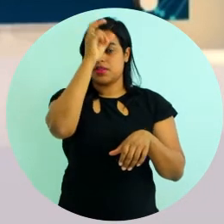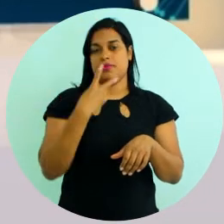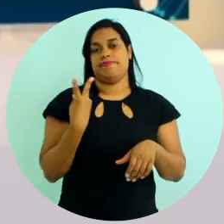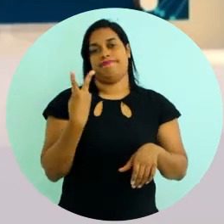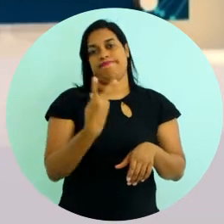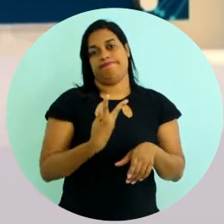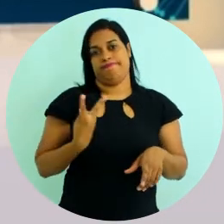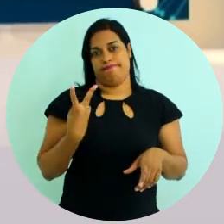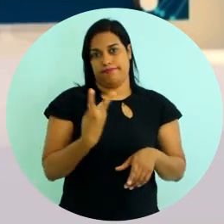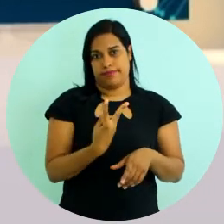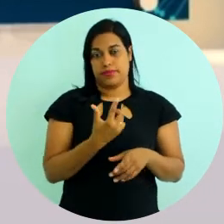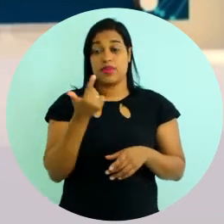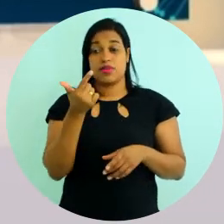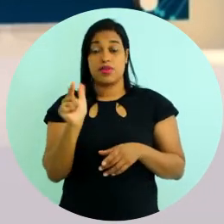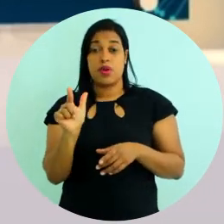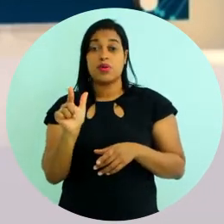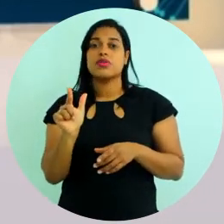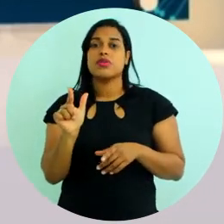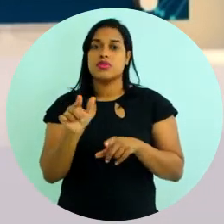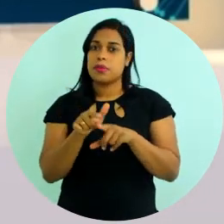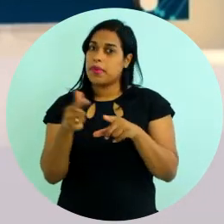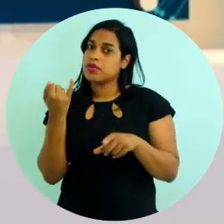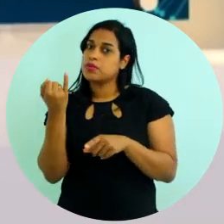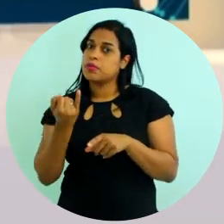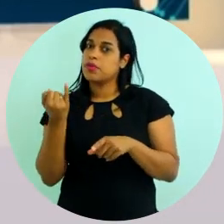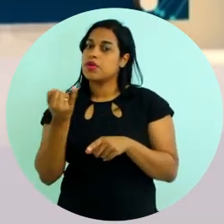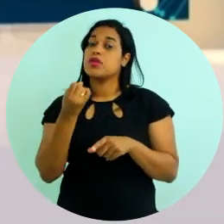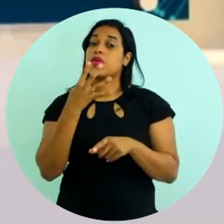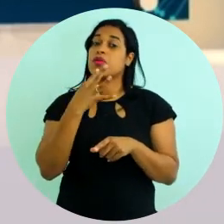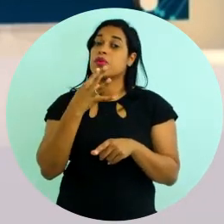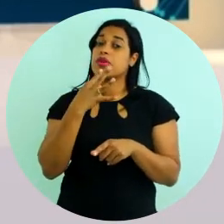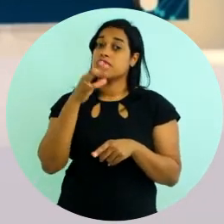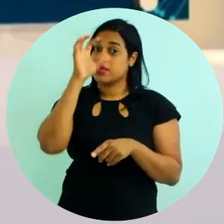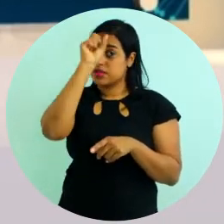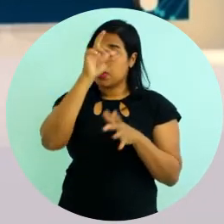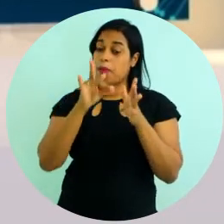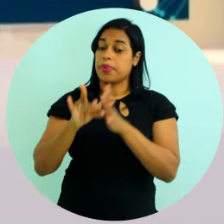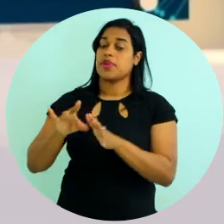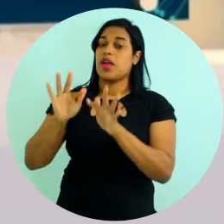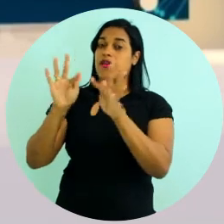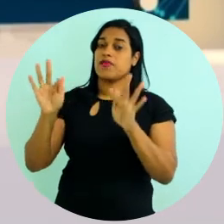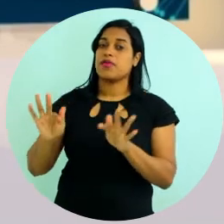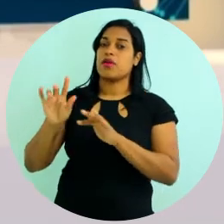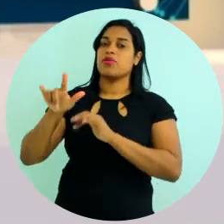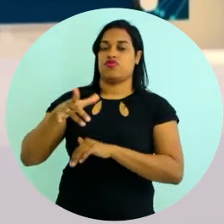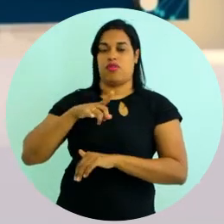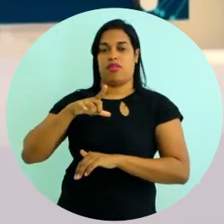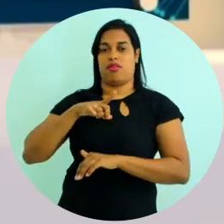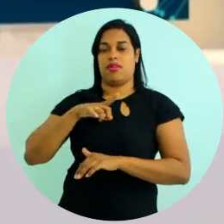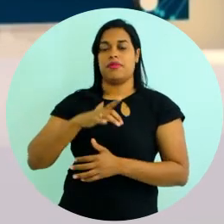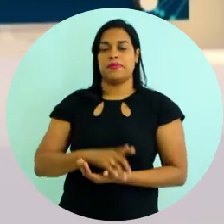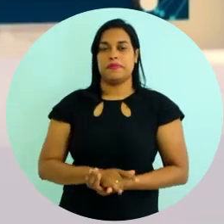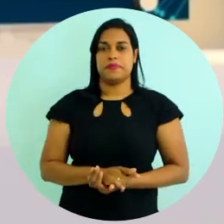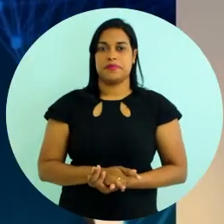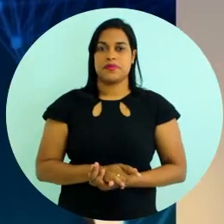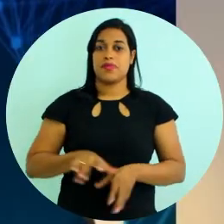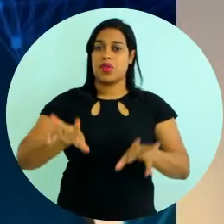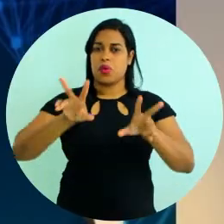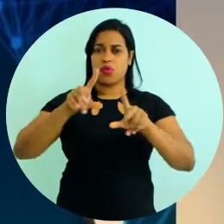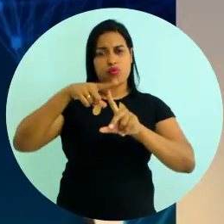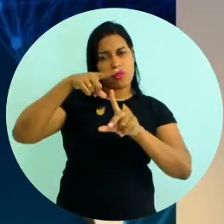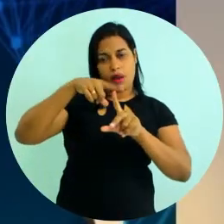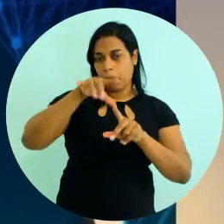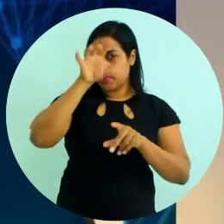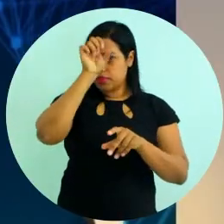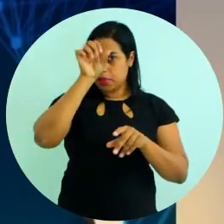aprendizagens muito valorizadas. Em outras áreas, o mais importante é conhecer e aplicar o conhecimento que já existe.